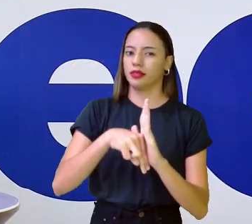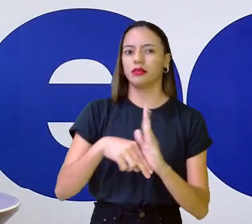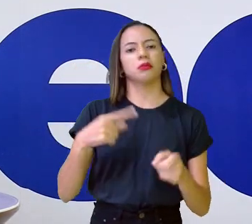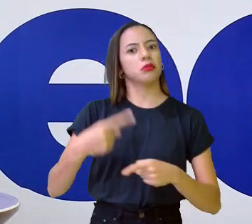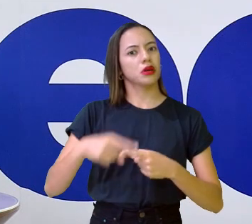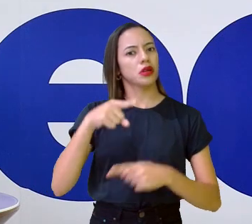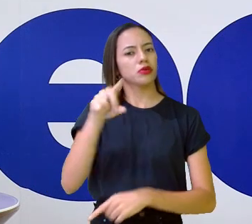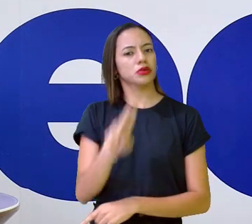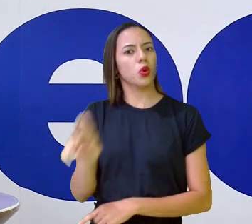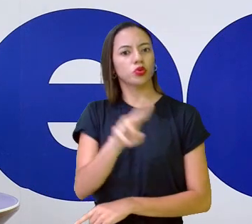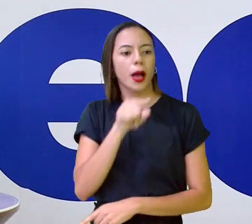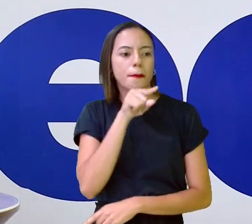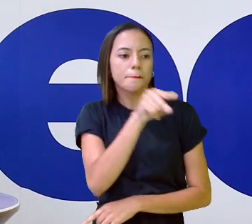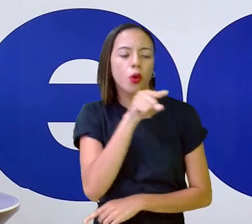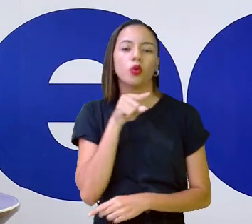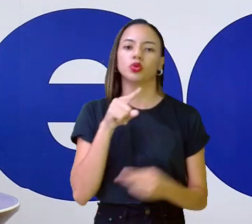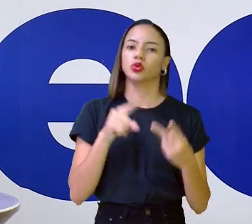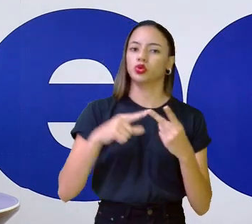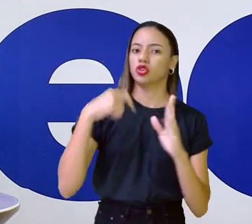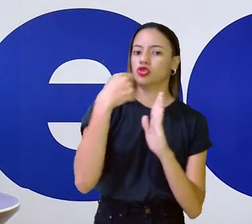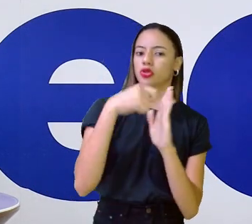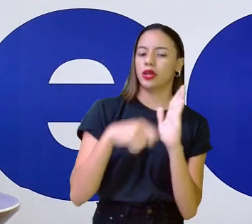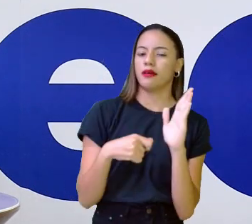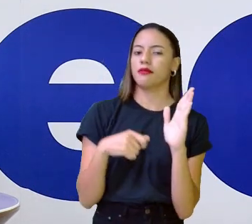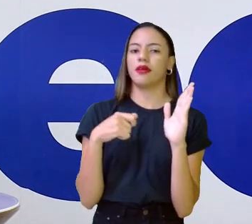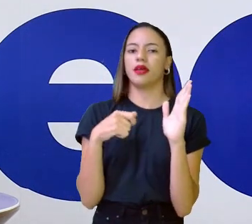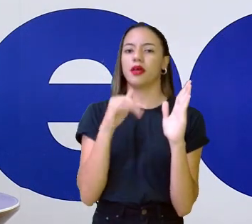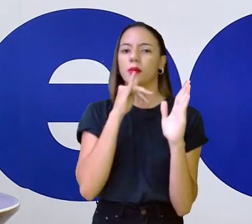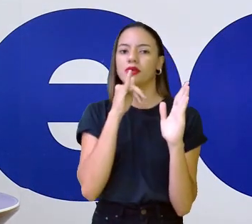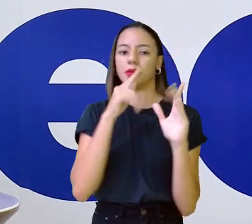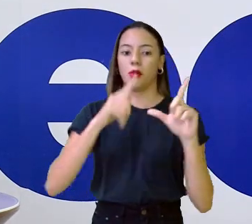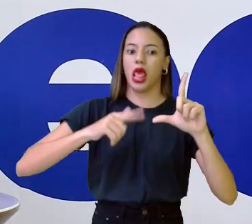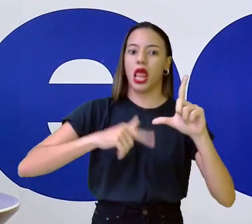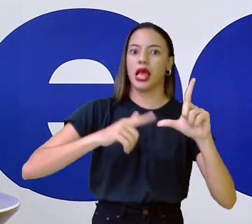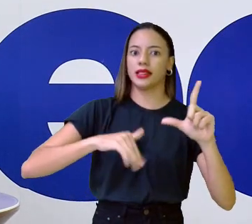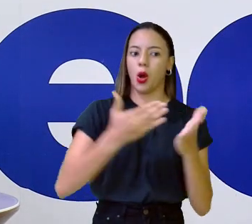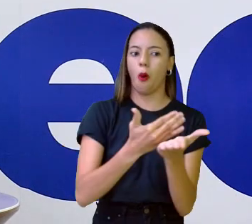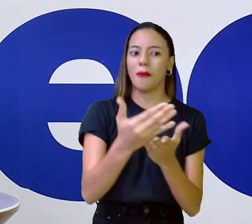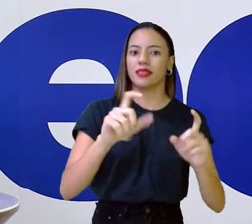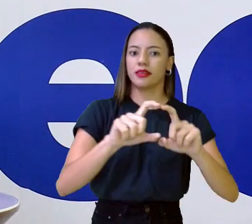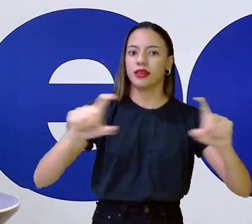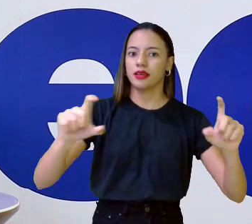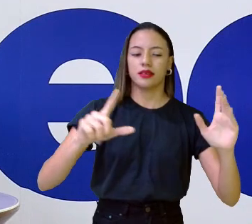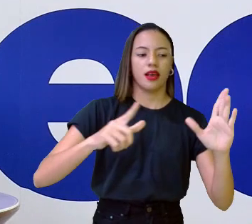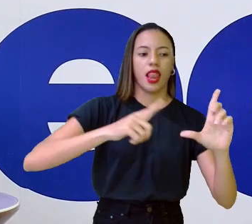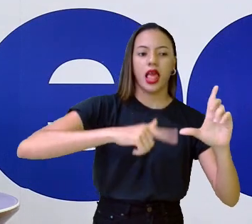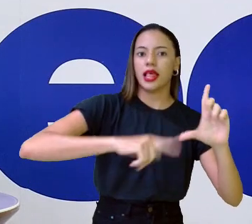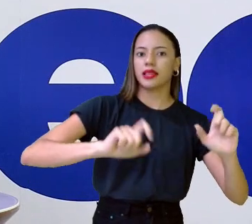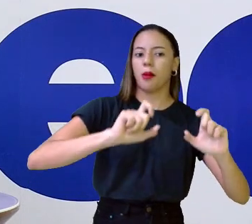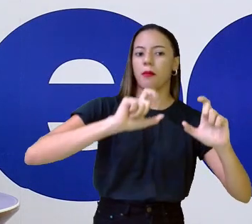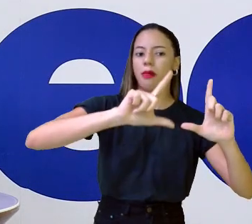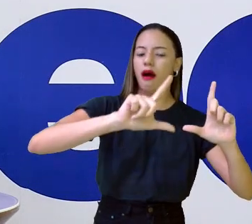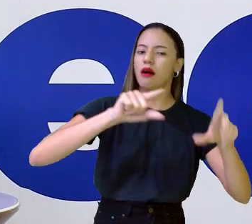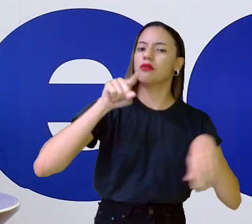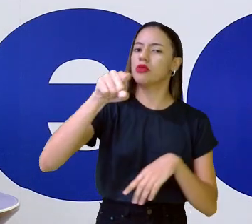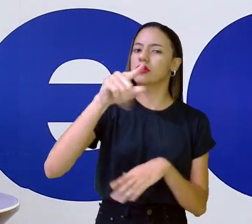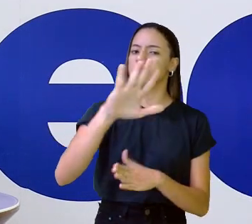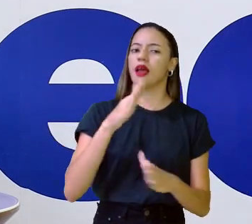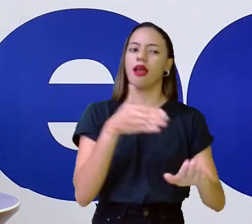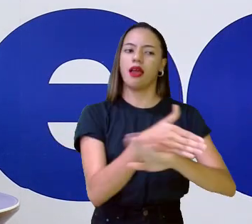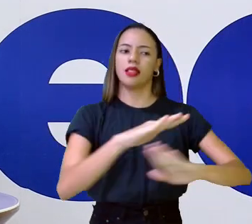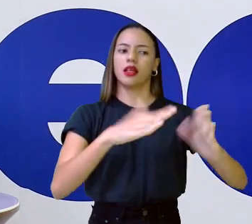a pontuação, se você sabe escrever aí início de frase com letra maiúscula, tudo isso que a gente entra na escola, a gente está trabalhando com a